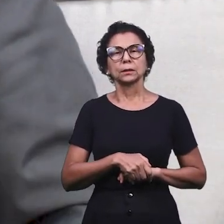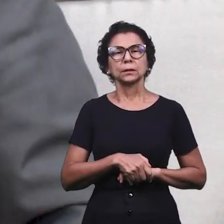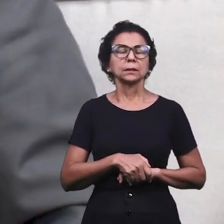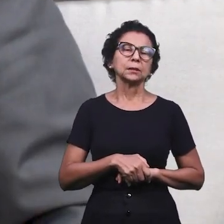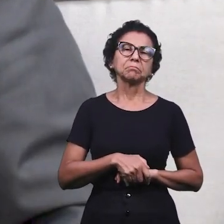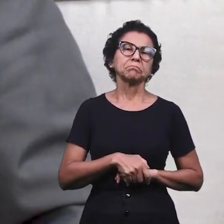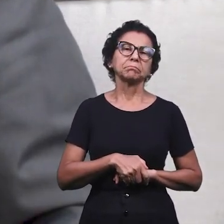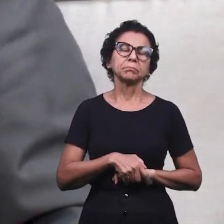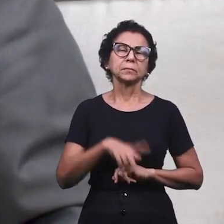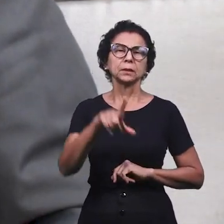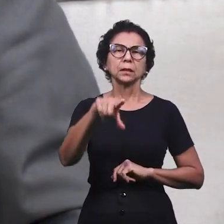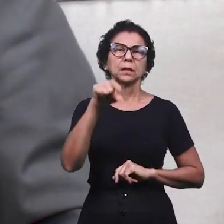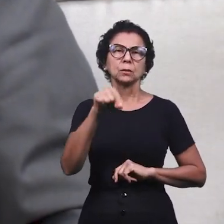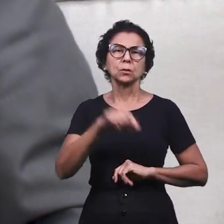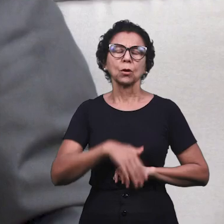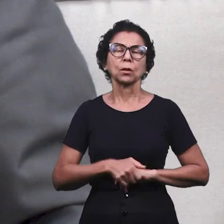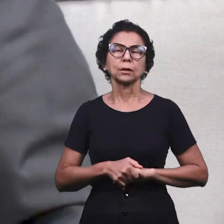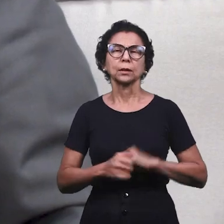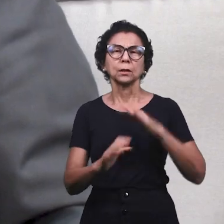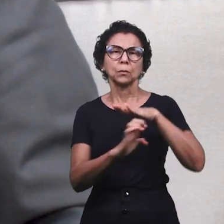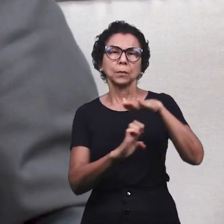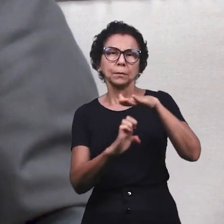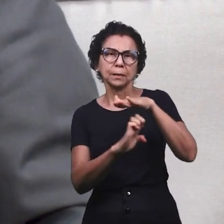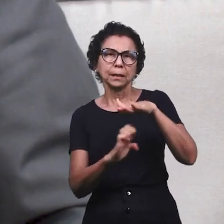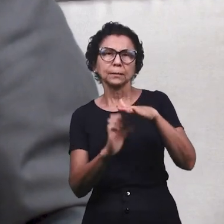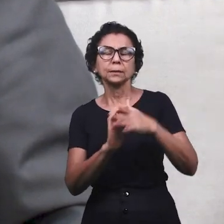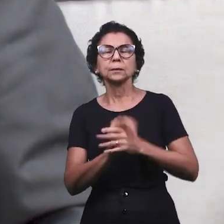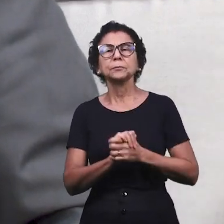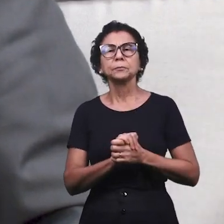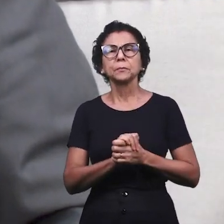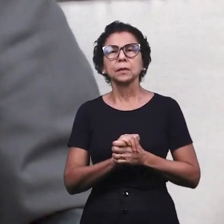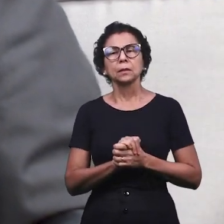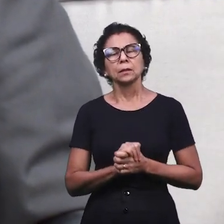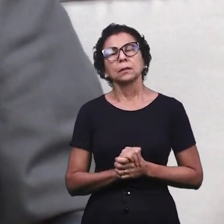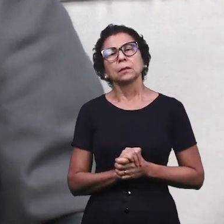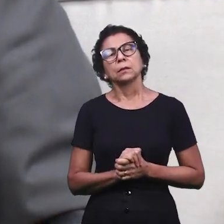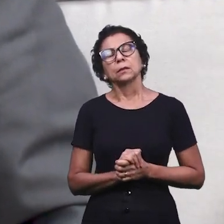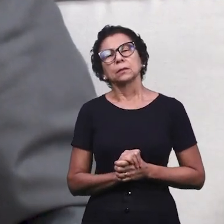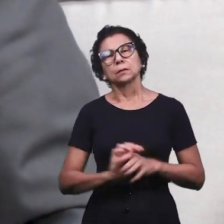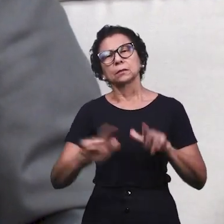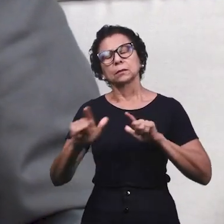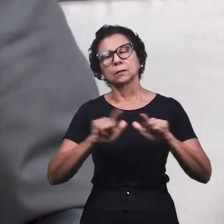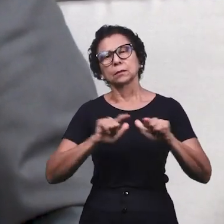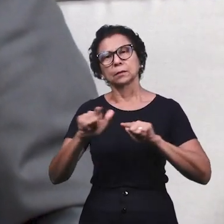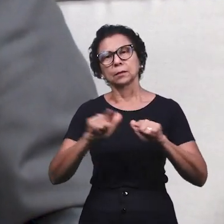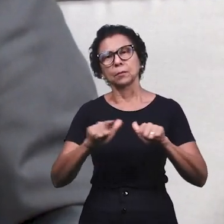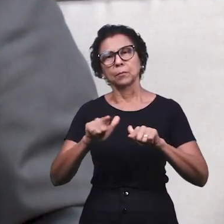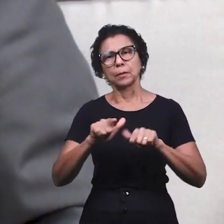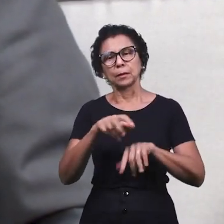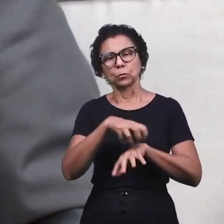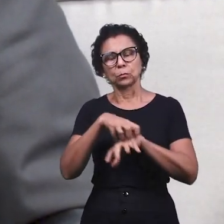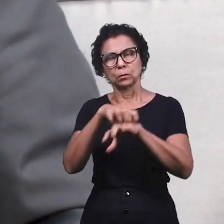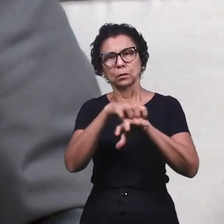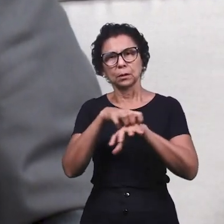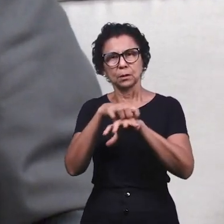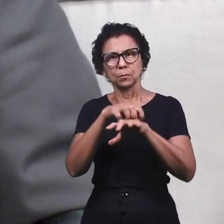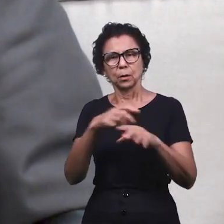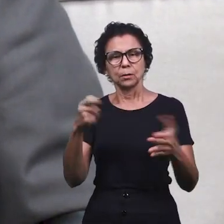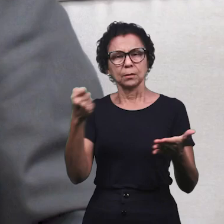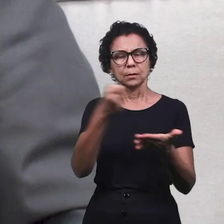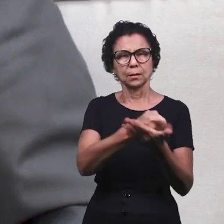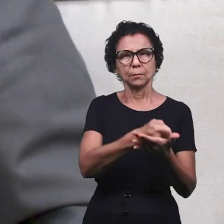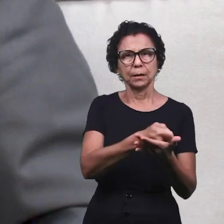você escolhe quais fornecedores que você quer colocar, quais produtos, né, você quer colocar dentro daquele container, que a gente chama de fazer